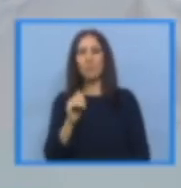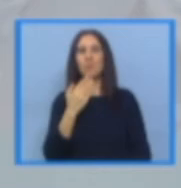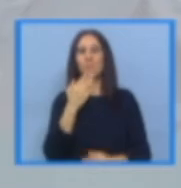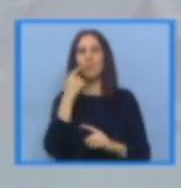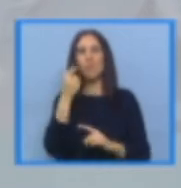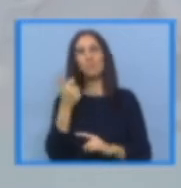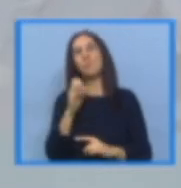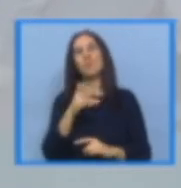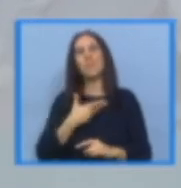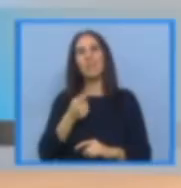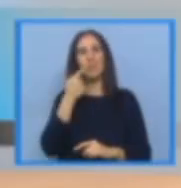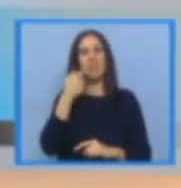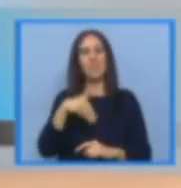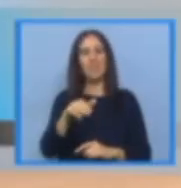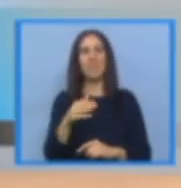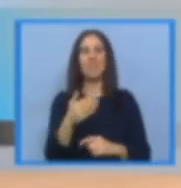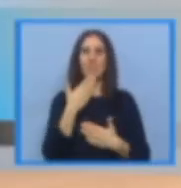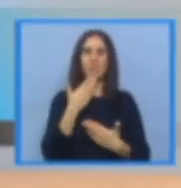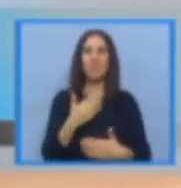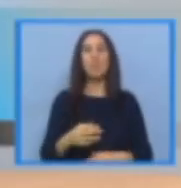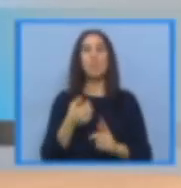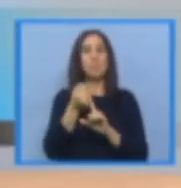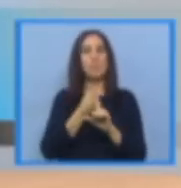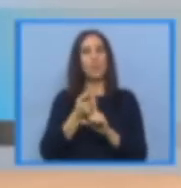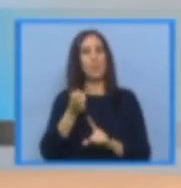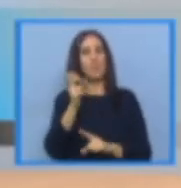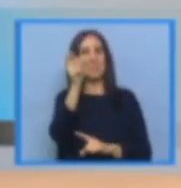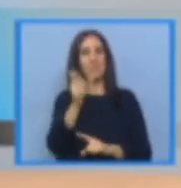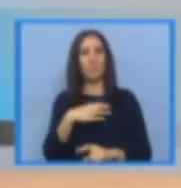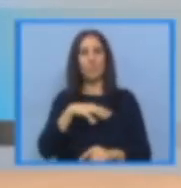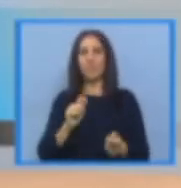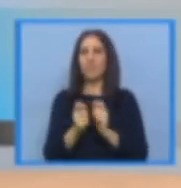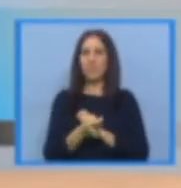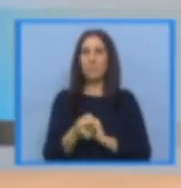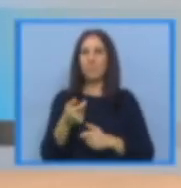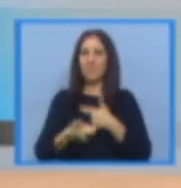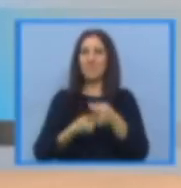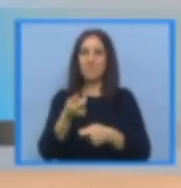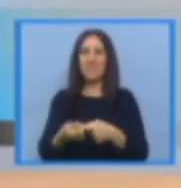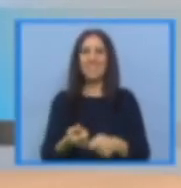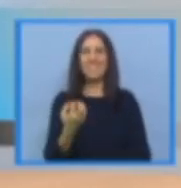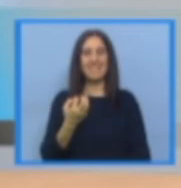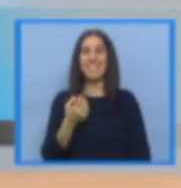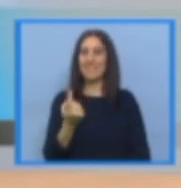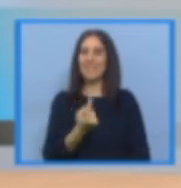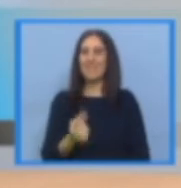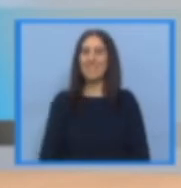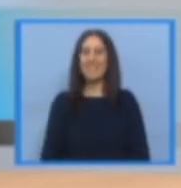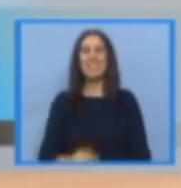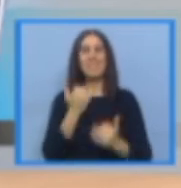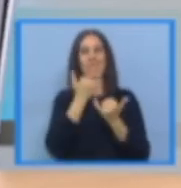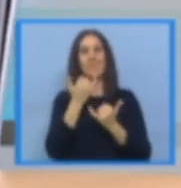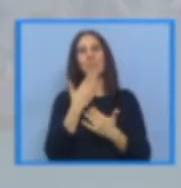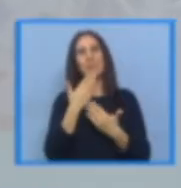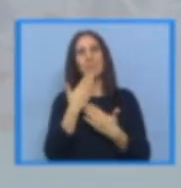esta quarta-feira, e que continua essa missão e essa ousadia de transformar o mundo passo a passo, não é? Sim, devagarinho. Felicidades